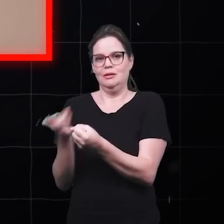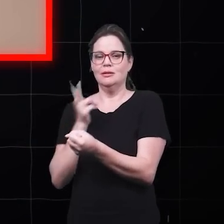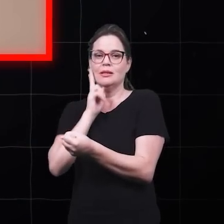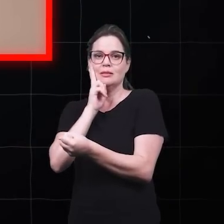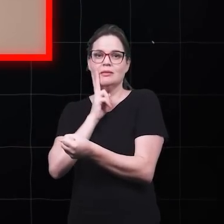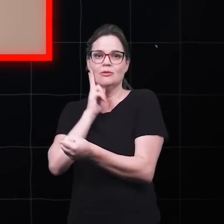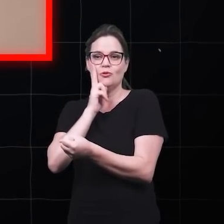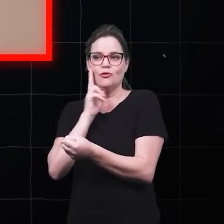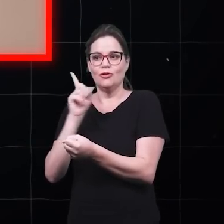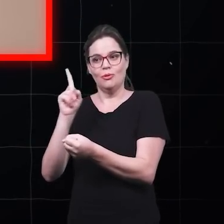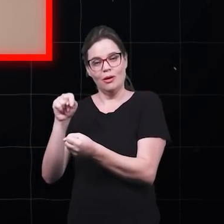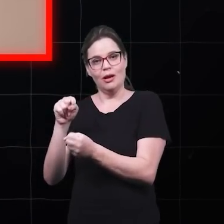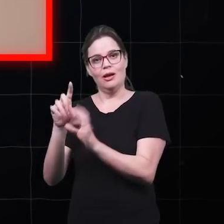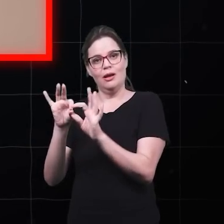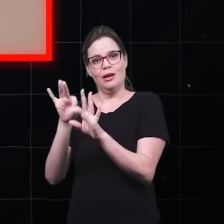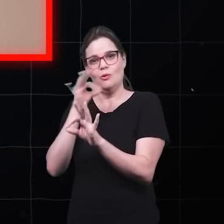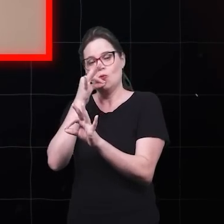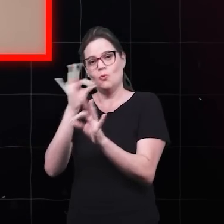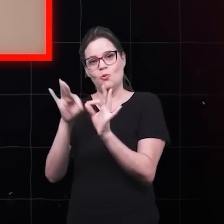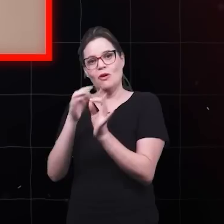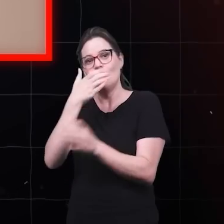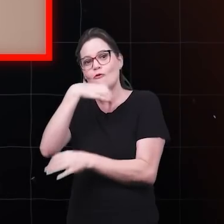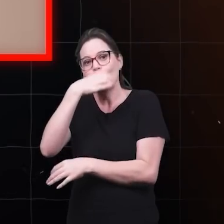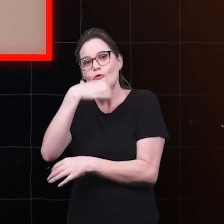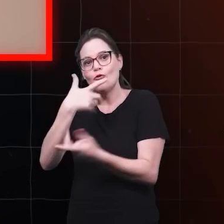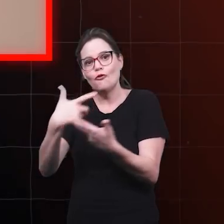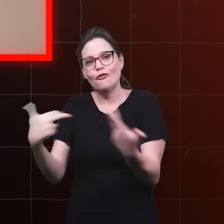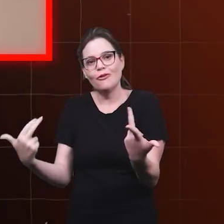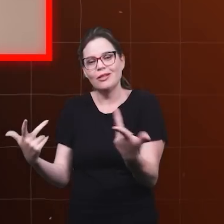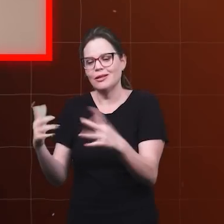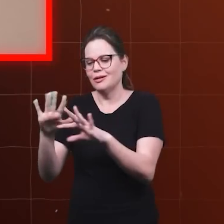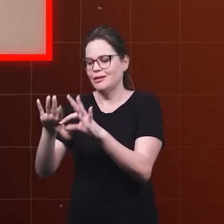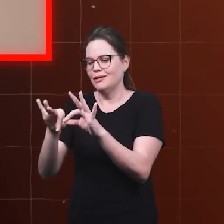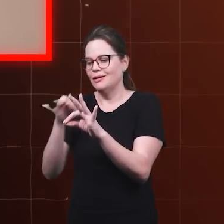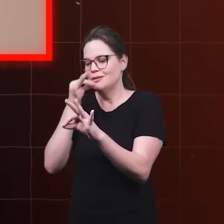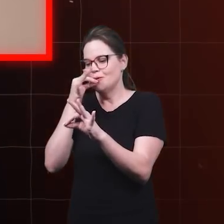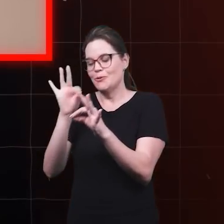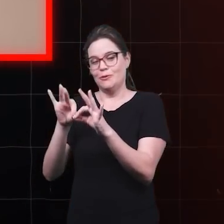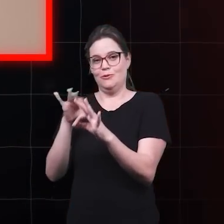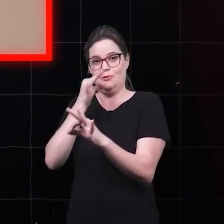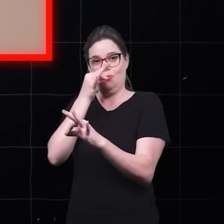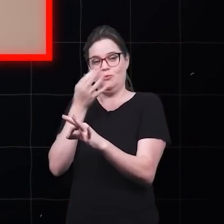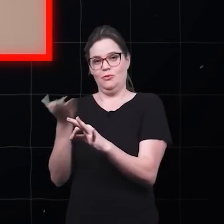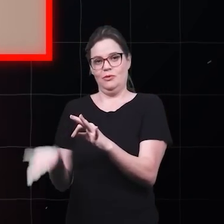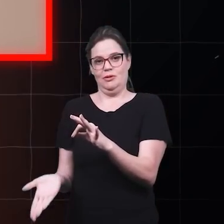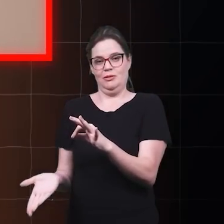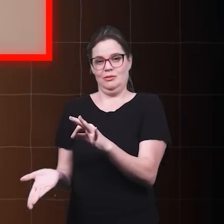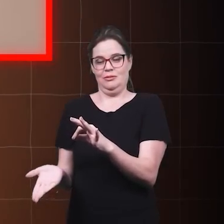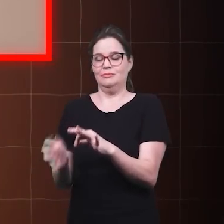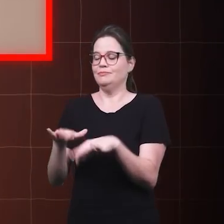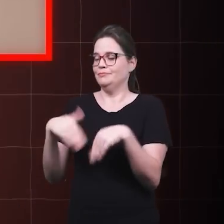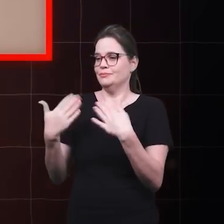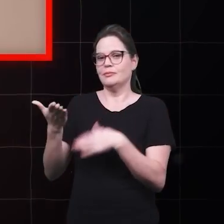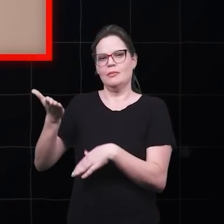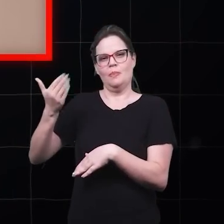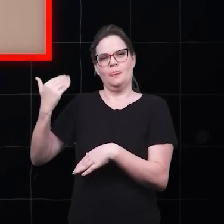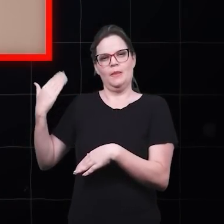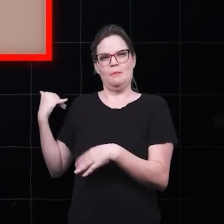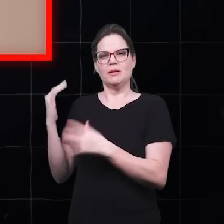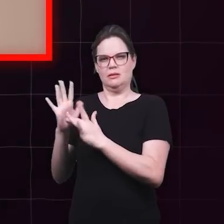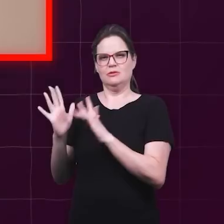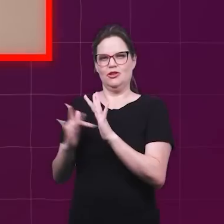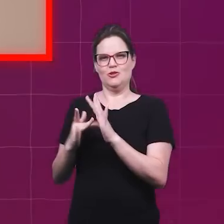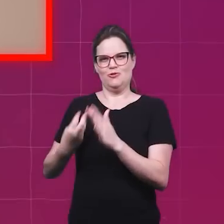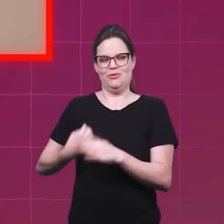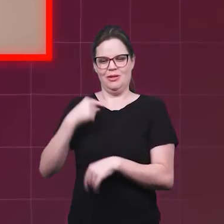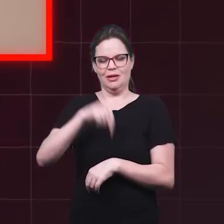material, a principal fruta, a principal espécie usada para produzir o vinho. Inclusive, na época de Jesus, quando o